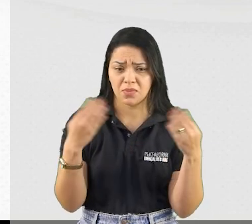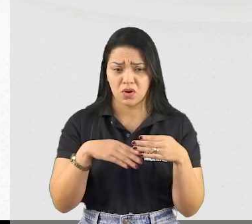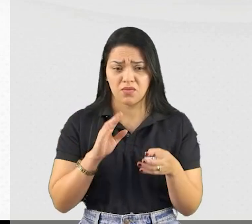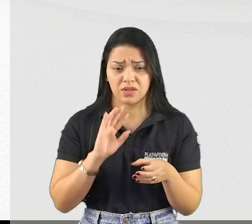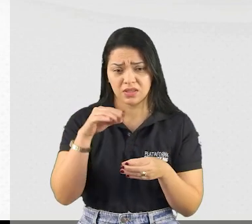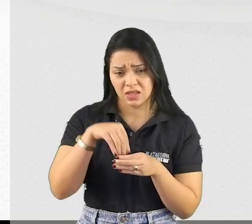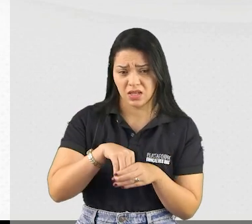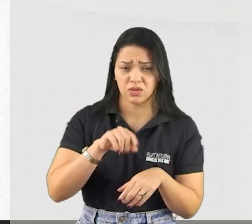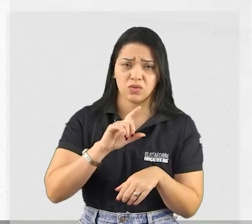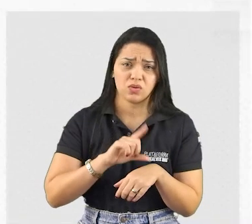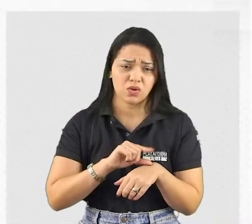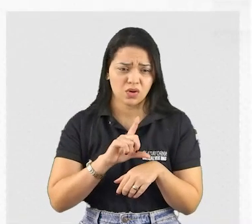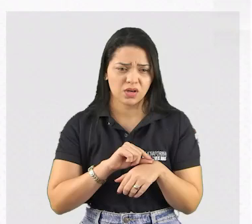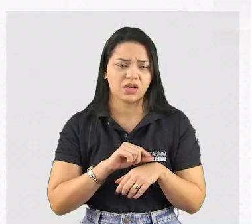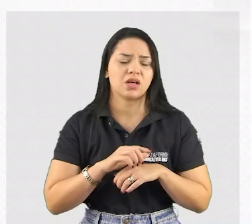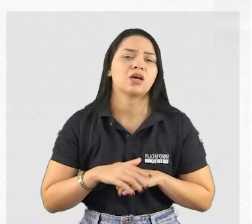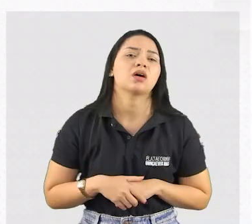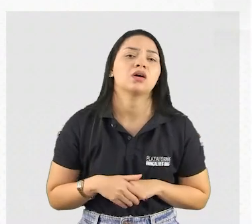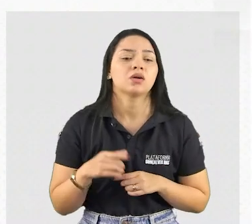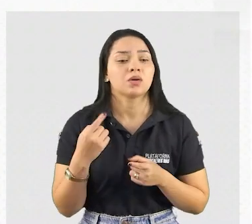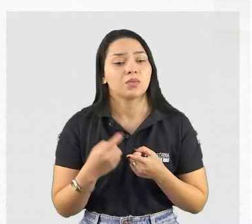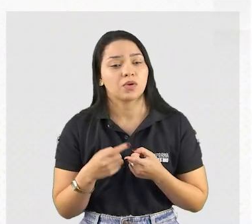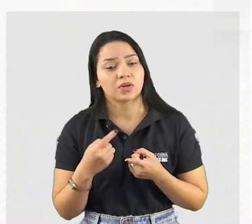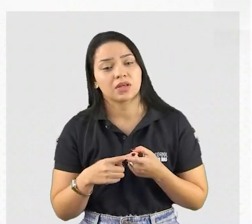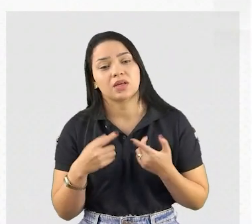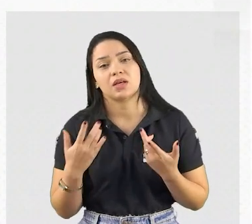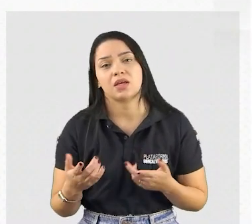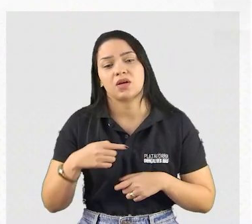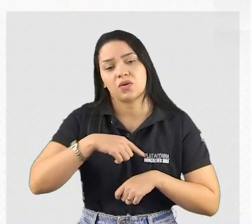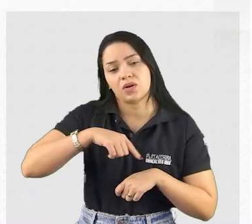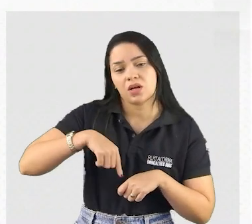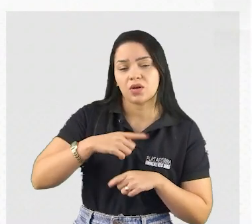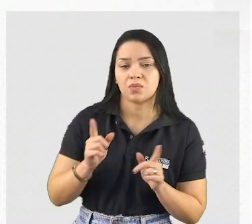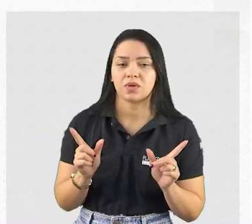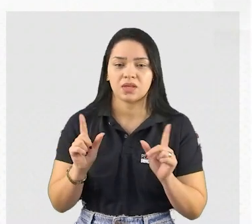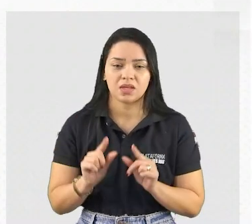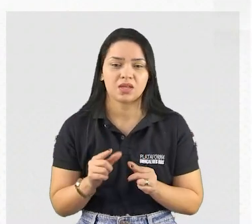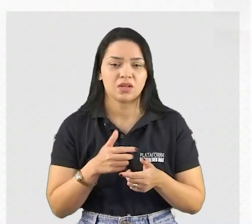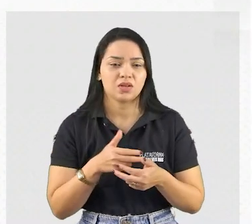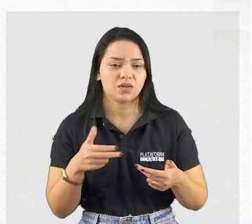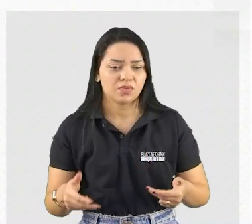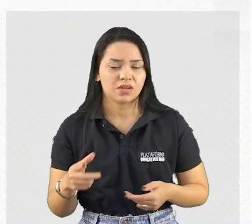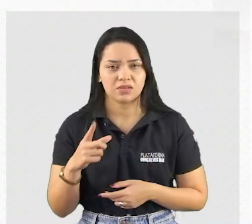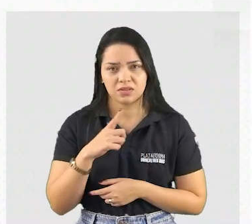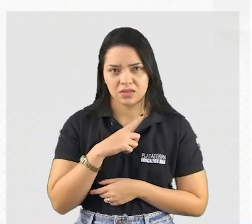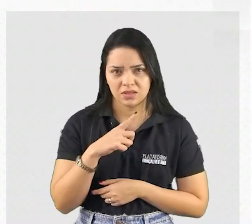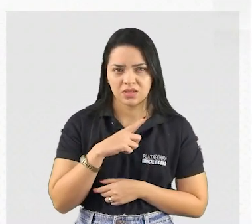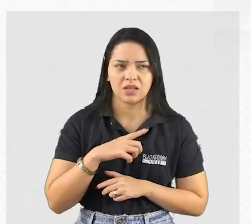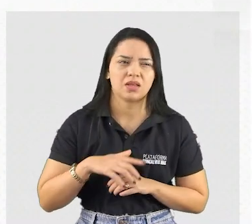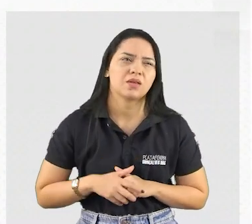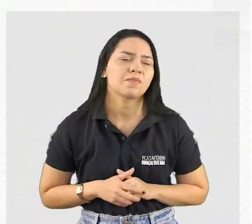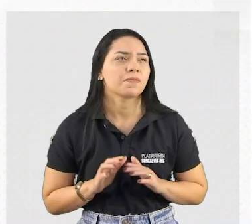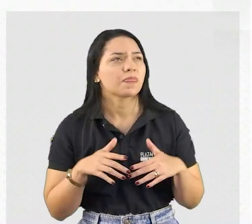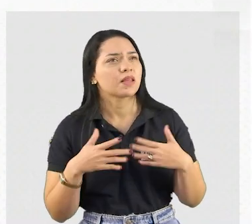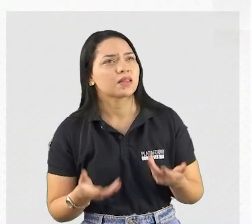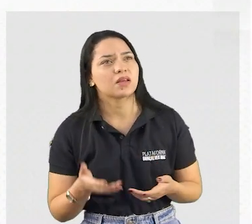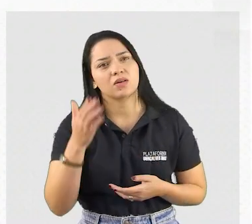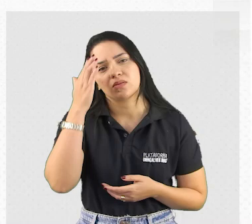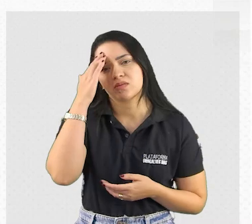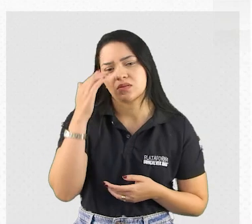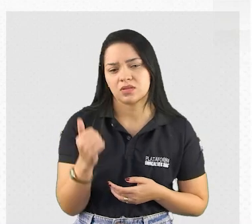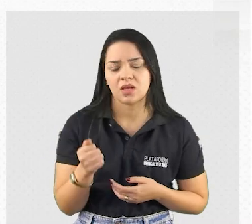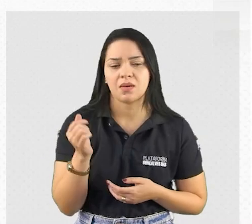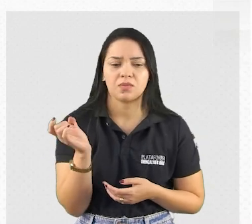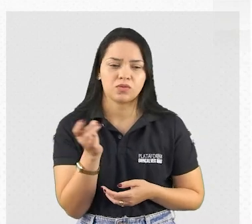do horário que é especificado, porque é um horário pequeno para o tanto de questão que tem. Então, a gente sabe que os medos